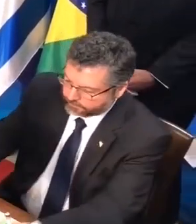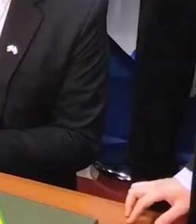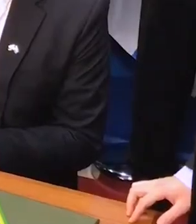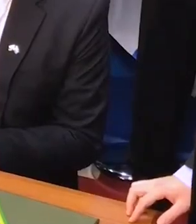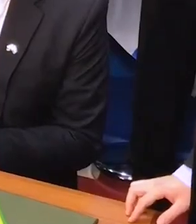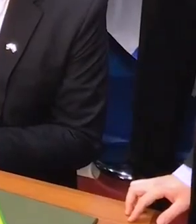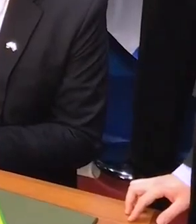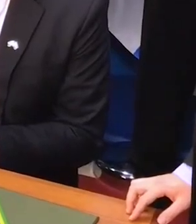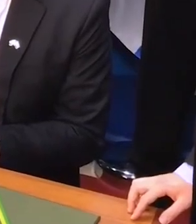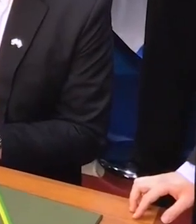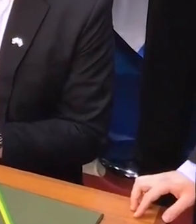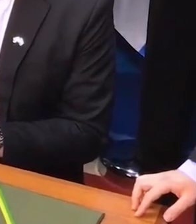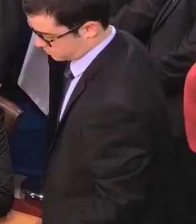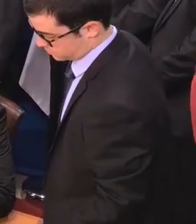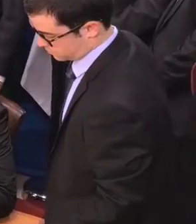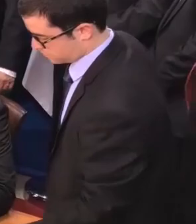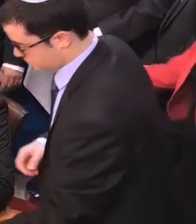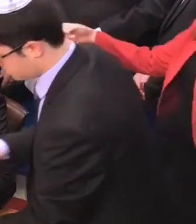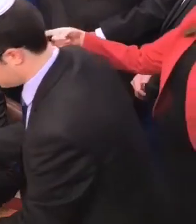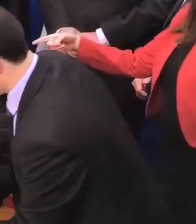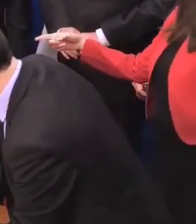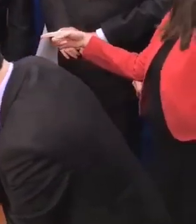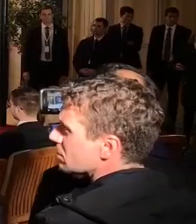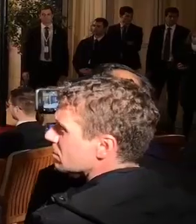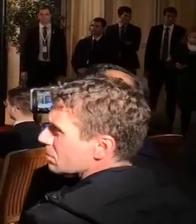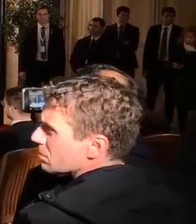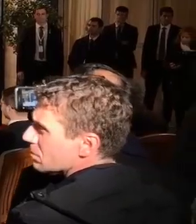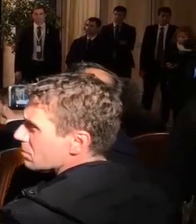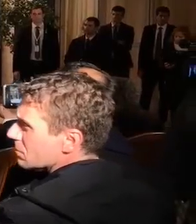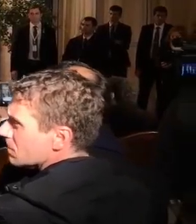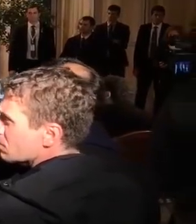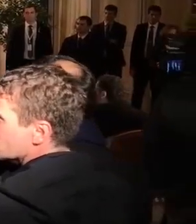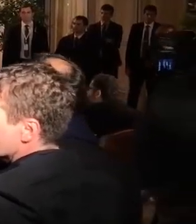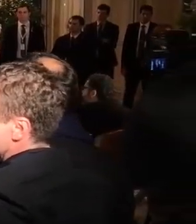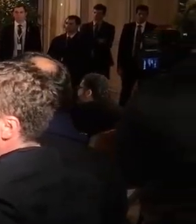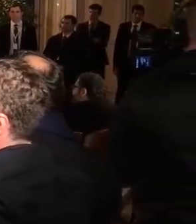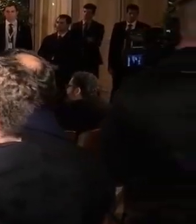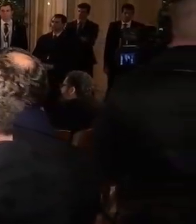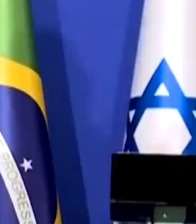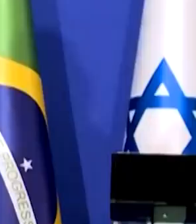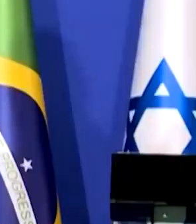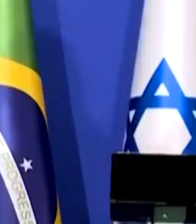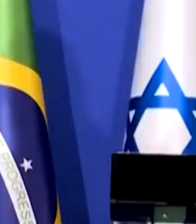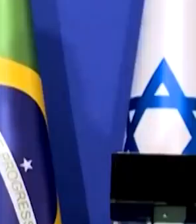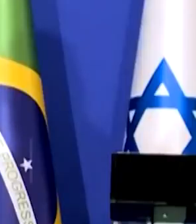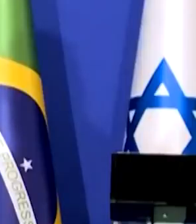You're professional. Yes. How many times did you do that?